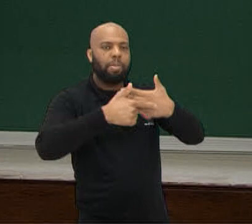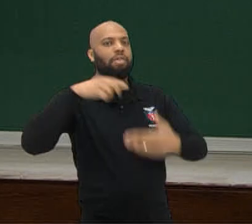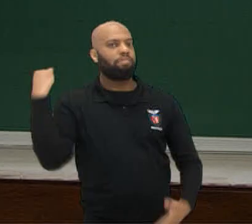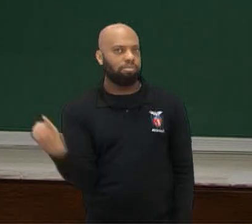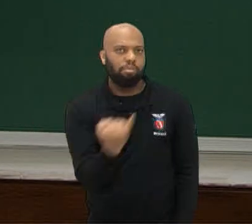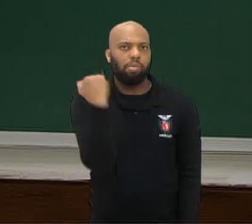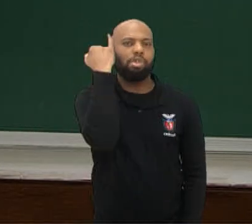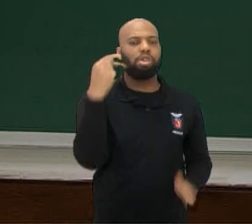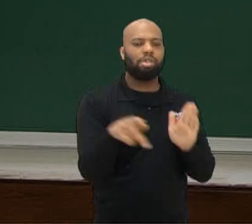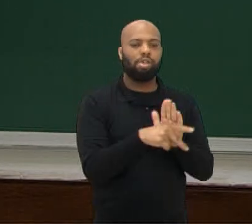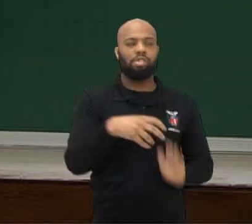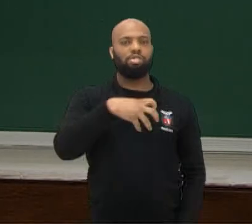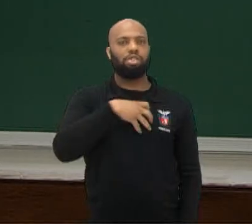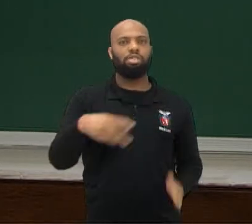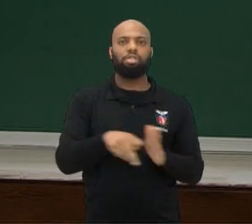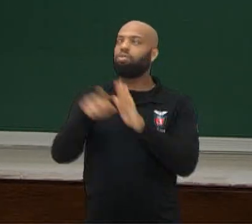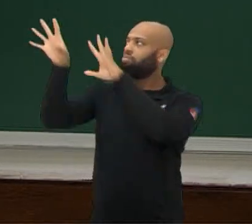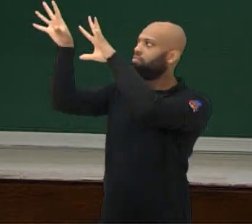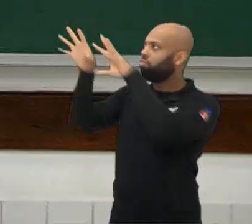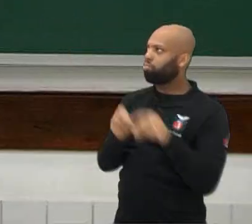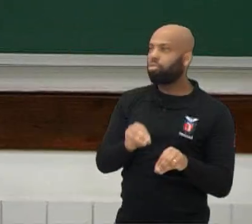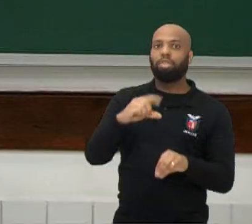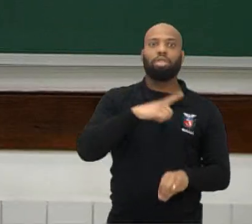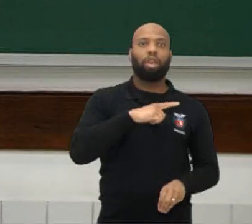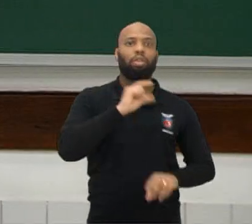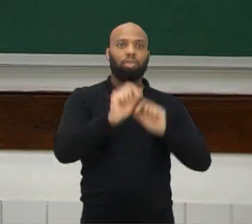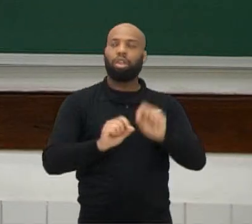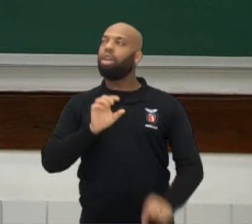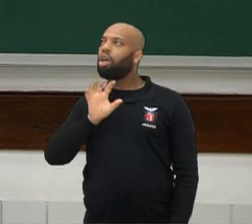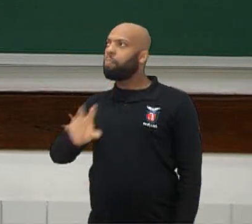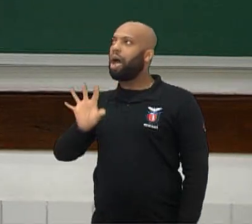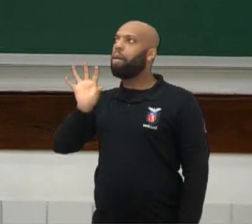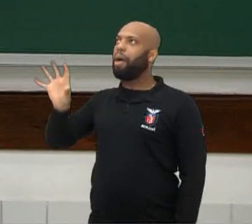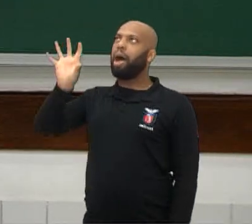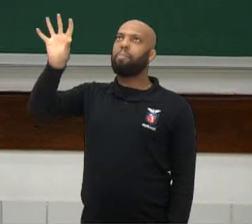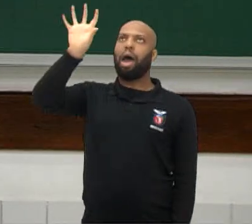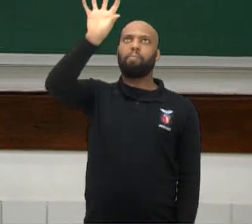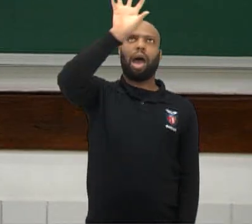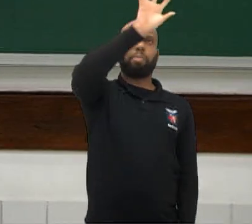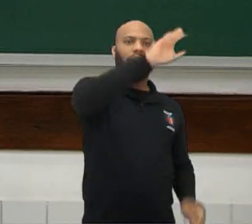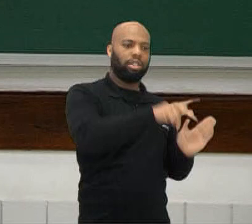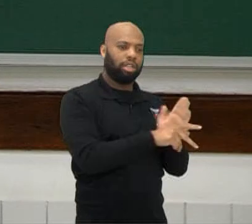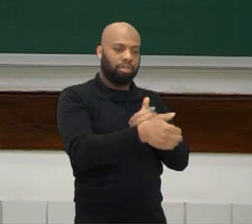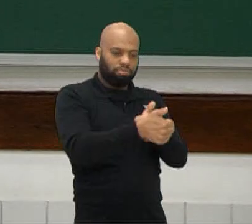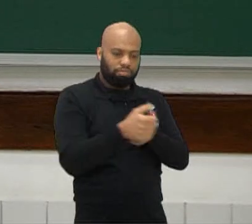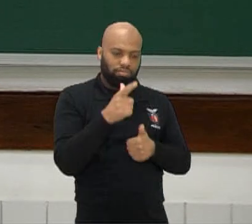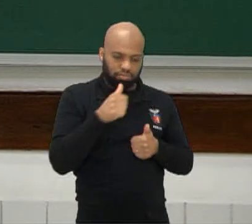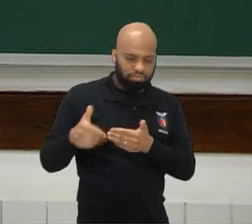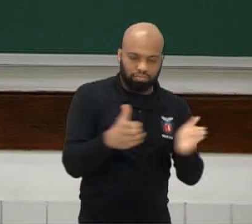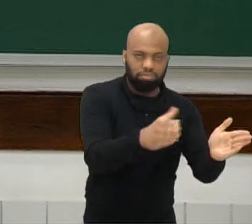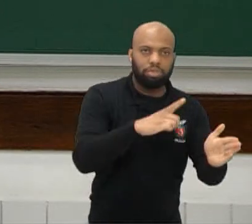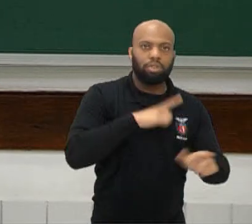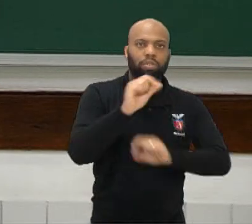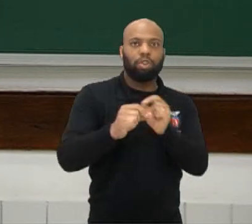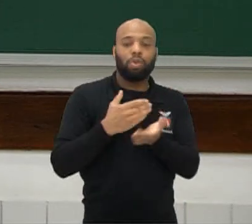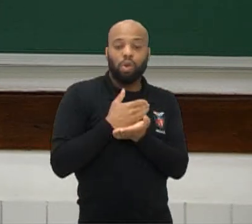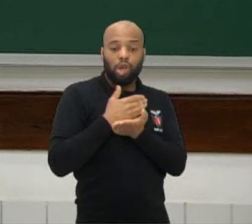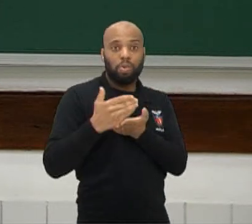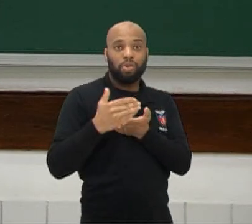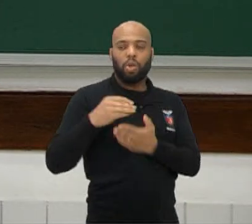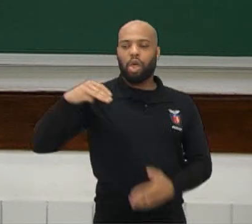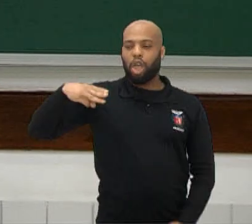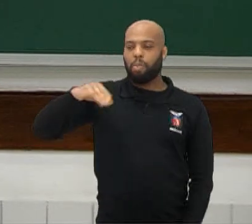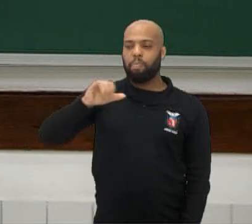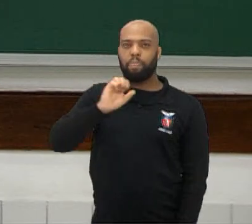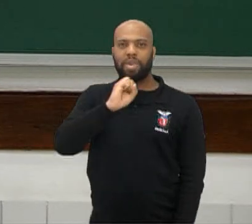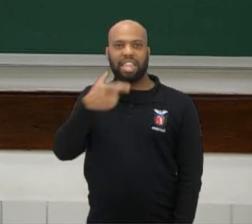da região norte. Então, nós tivemos ali, espalhadas ao longo do curso dos rios, a instalação das missões, que